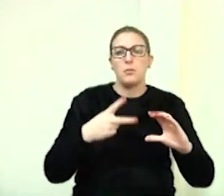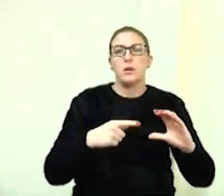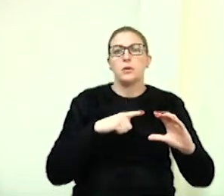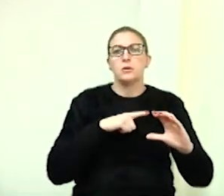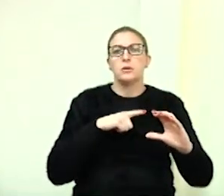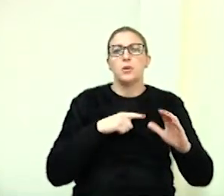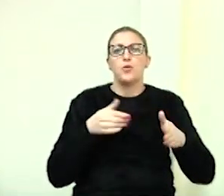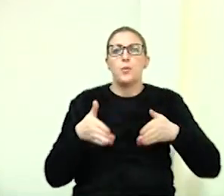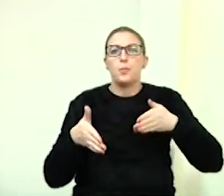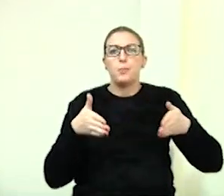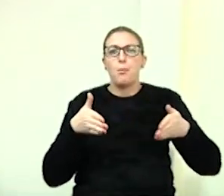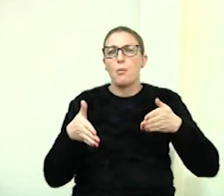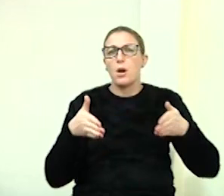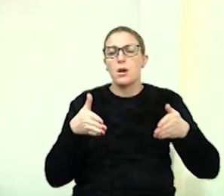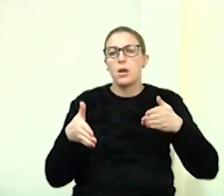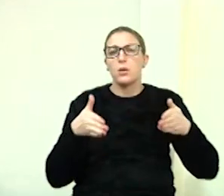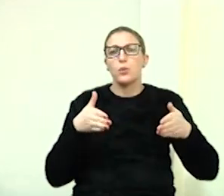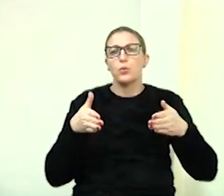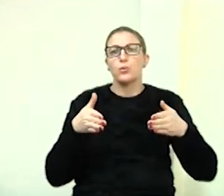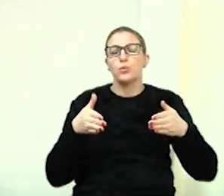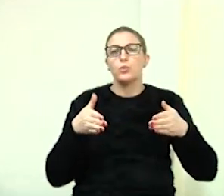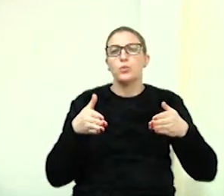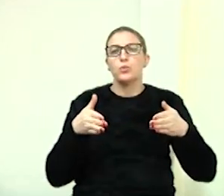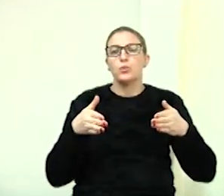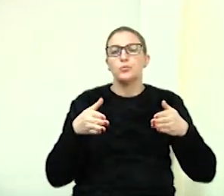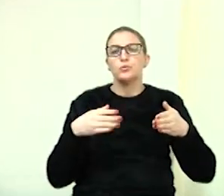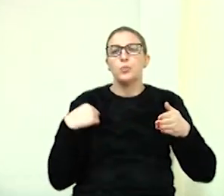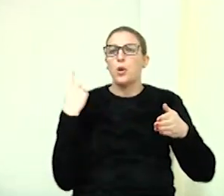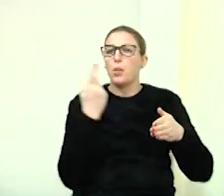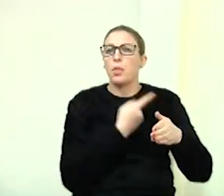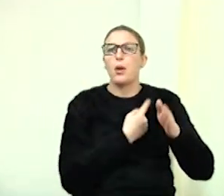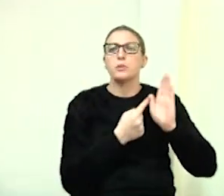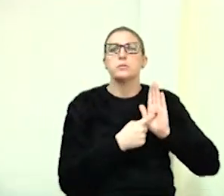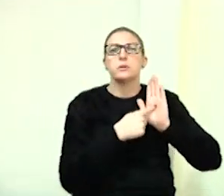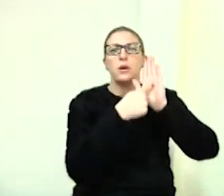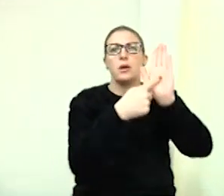ela fez um movimento onde apresentamos para o executivo